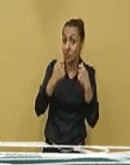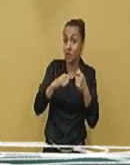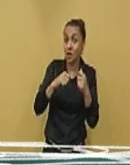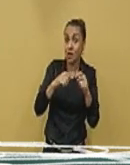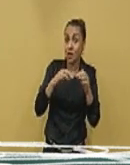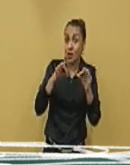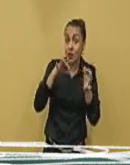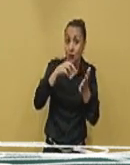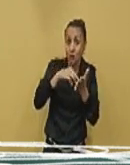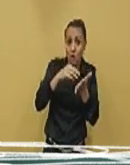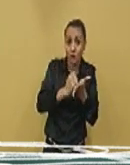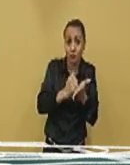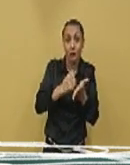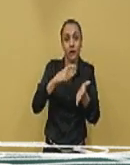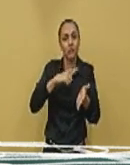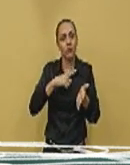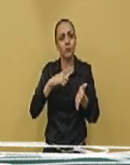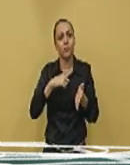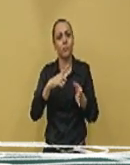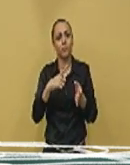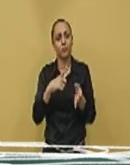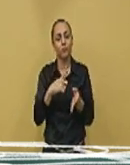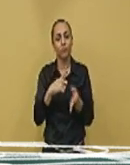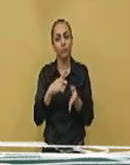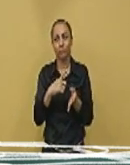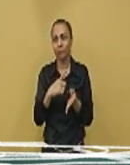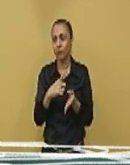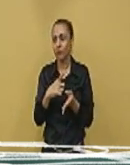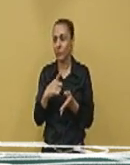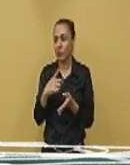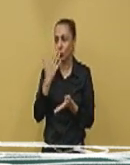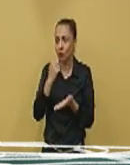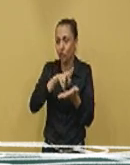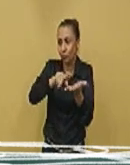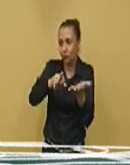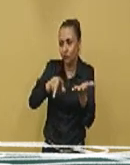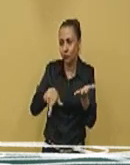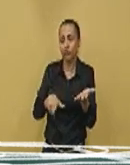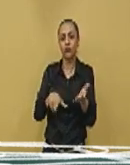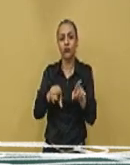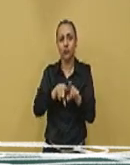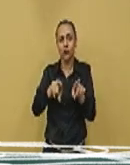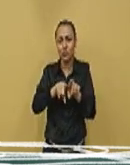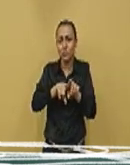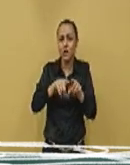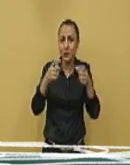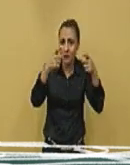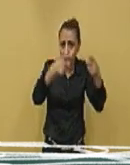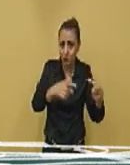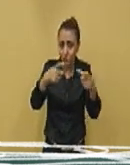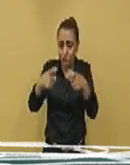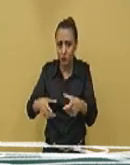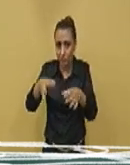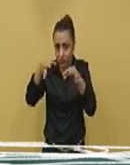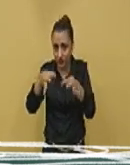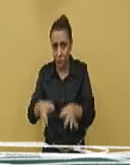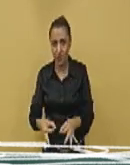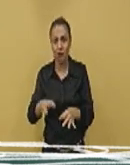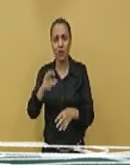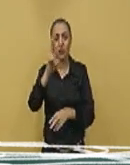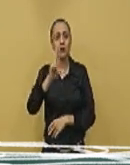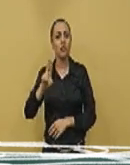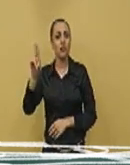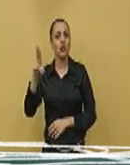de alimentação com food trucks também naquele espaço ou em outro espaço definido pela universidade. O que nós vamos fazer